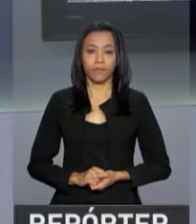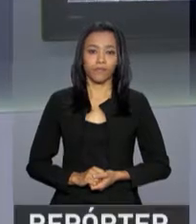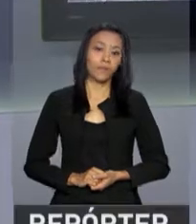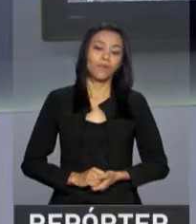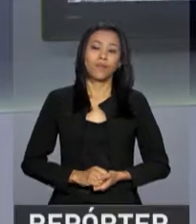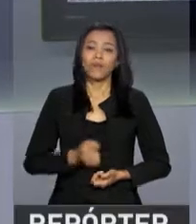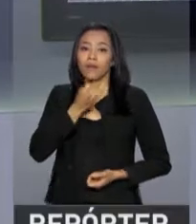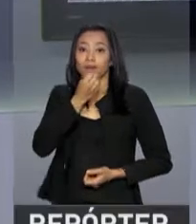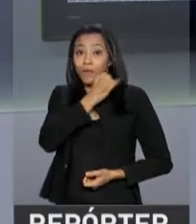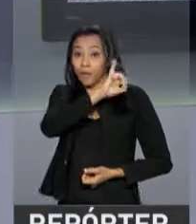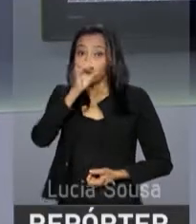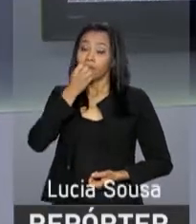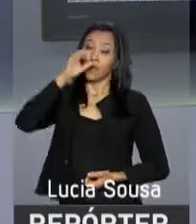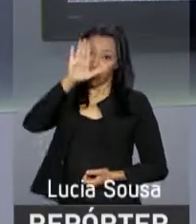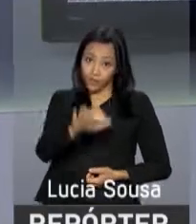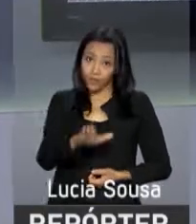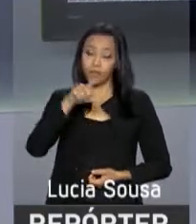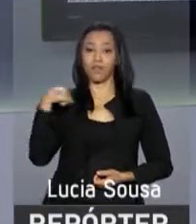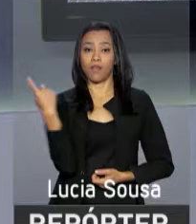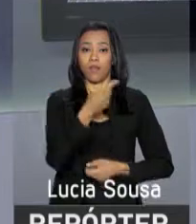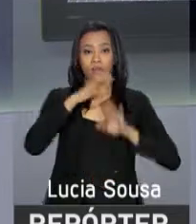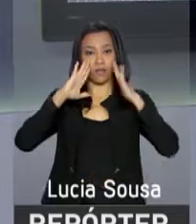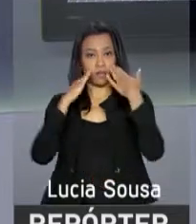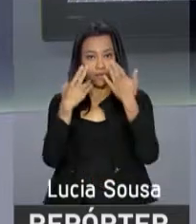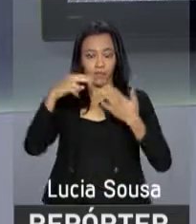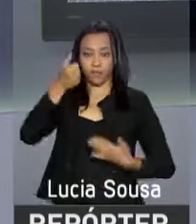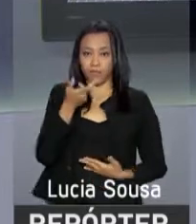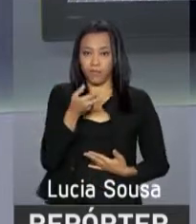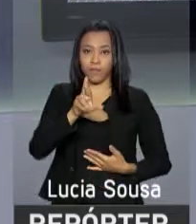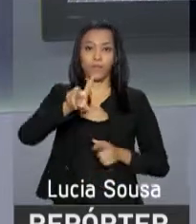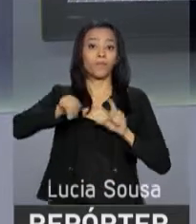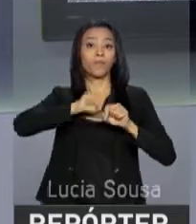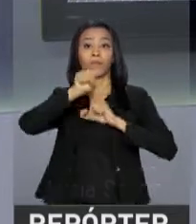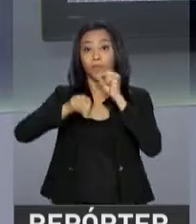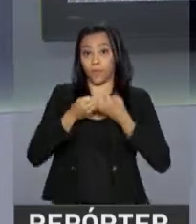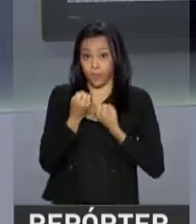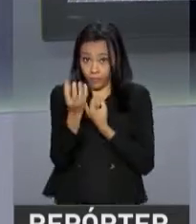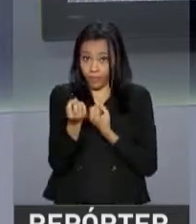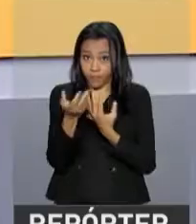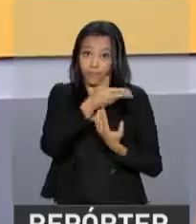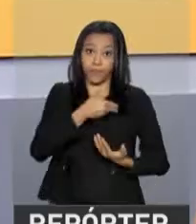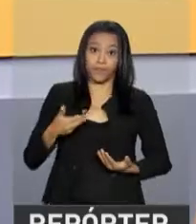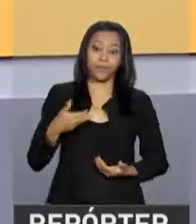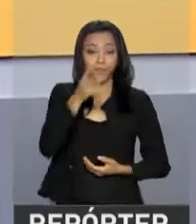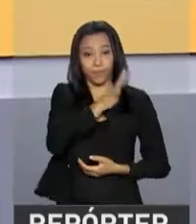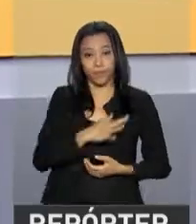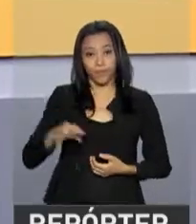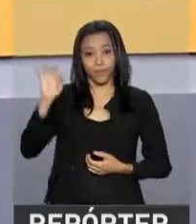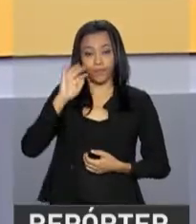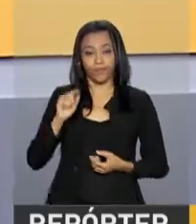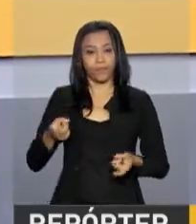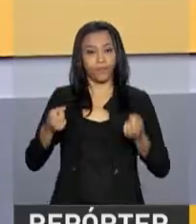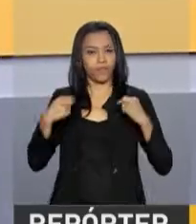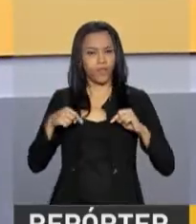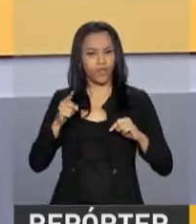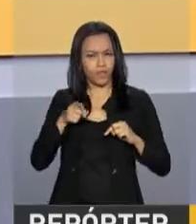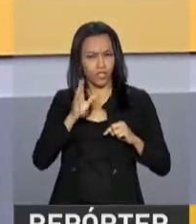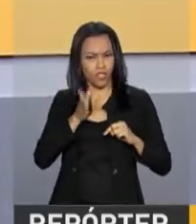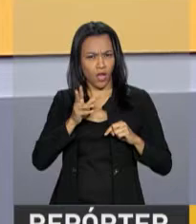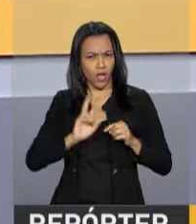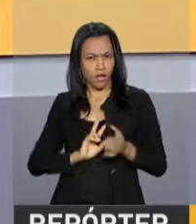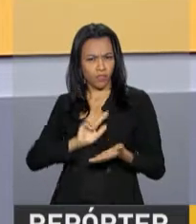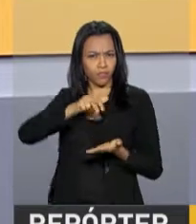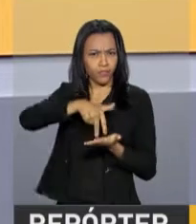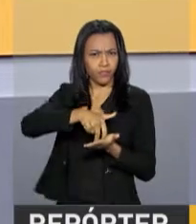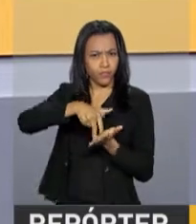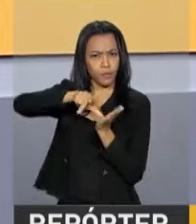Olá, boa tarde. Voltamos agora com o repórter NBR e as notícias do governo federal. Você já subiu a bordo e navegou